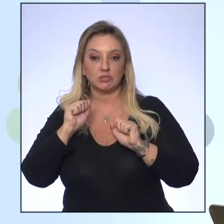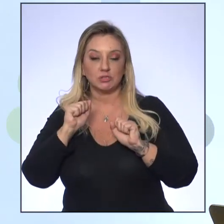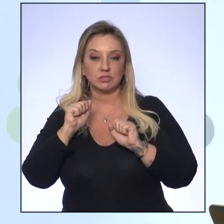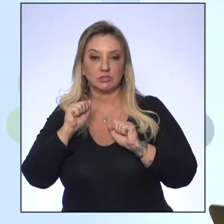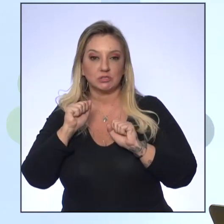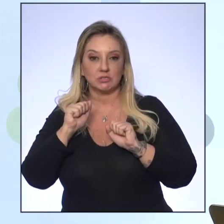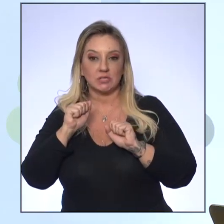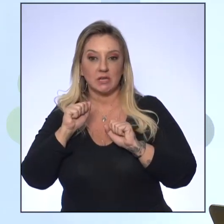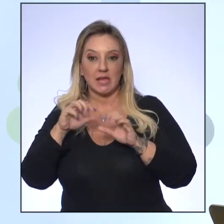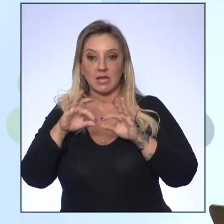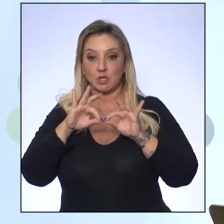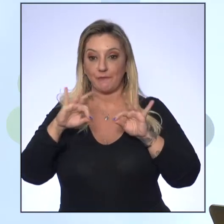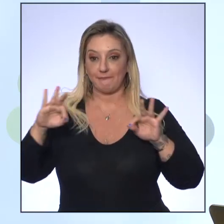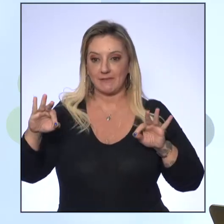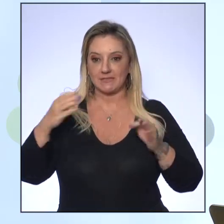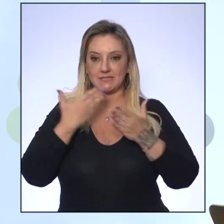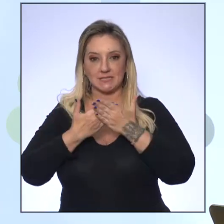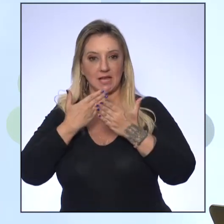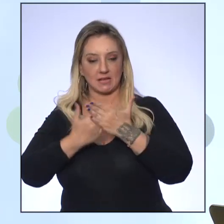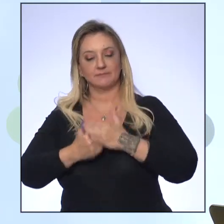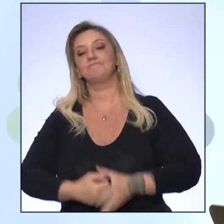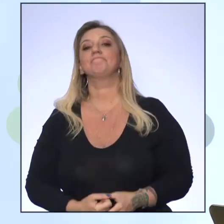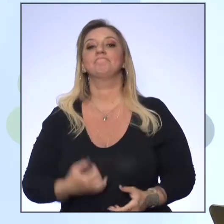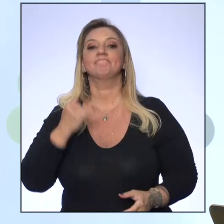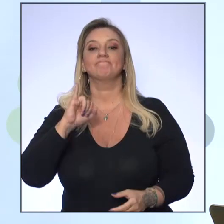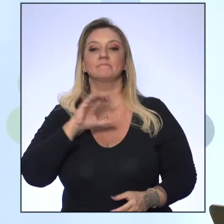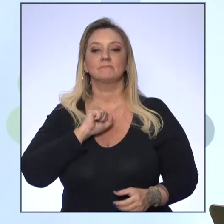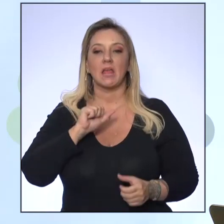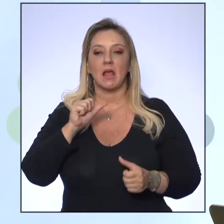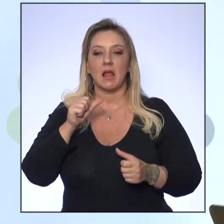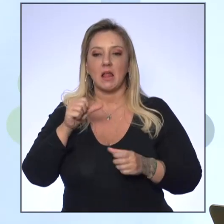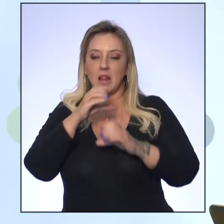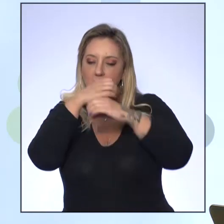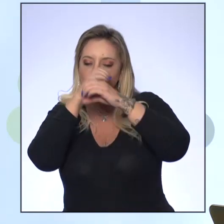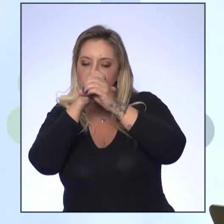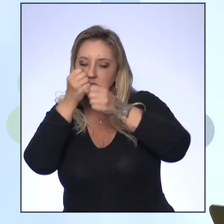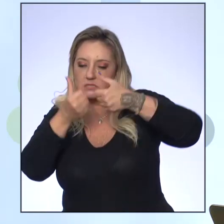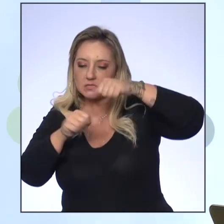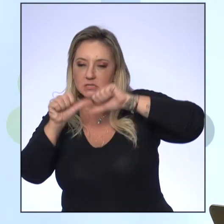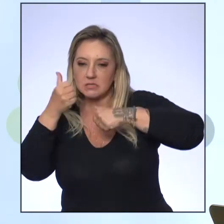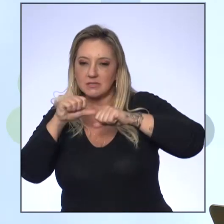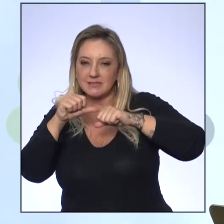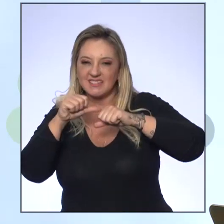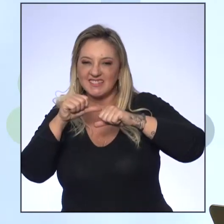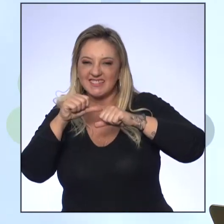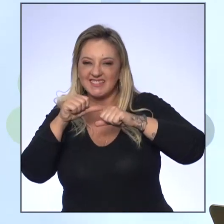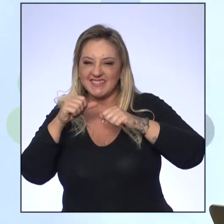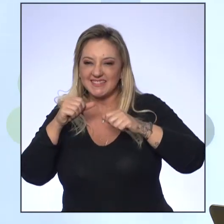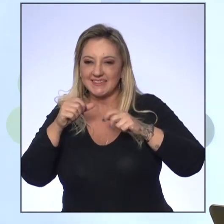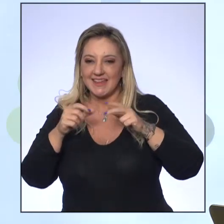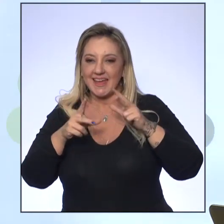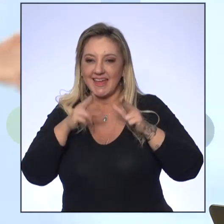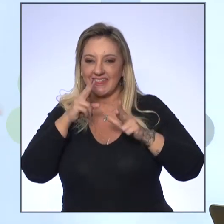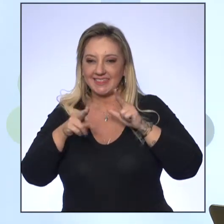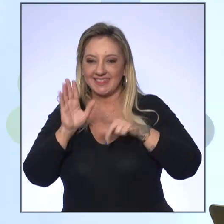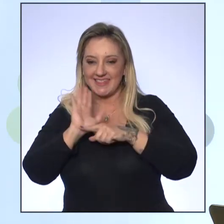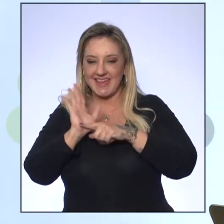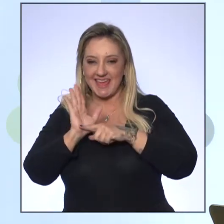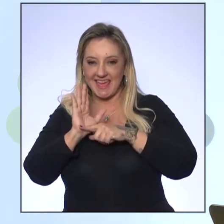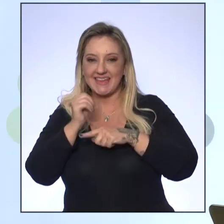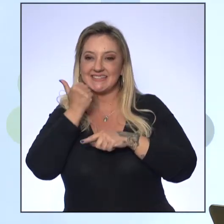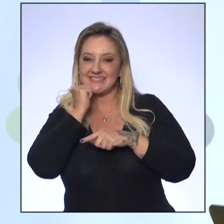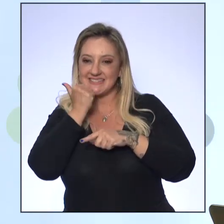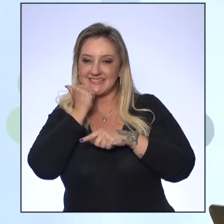fazer a física. Se você gosta mais da parte laboratorial, análise, tipo aquelas séries de TV, você pode fazer ciências